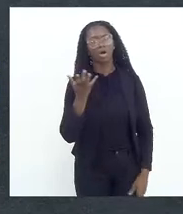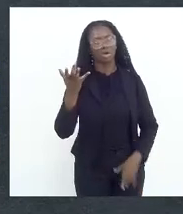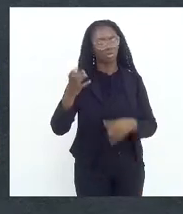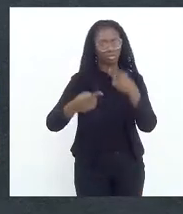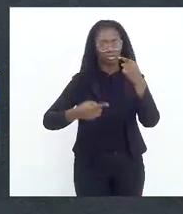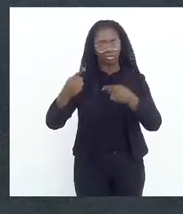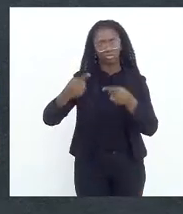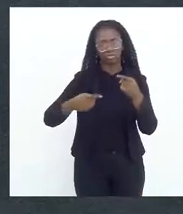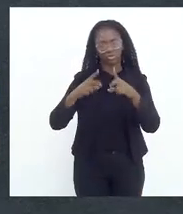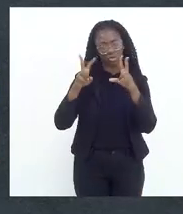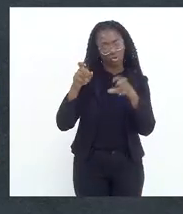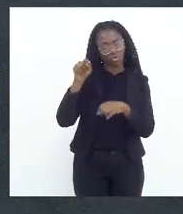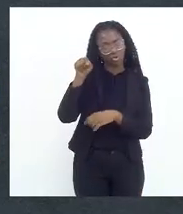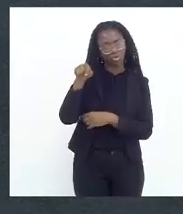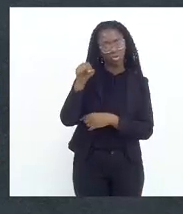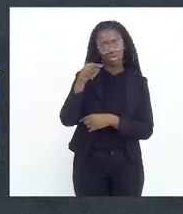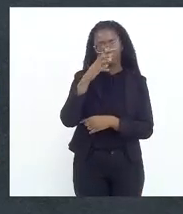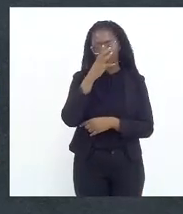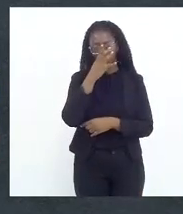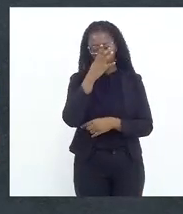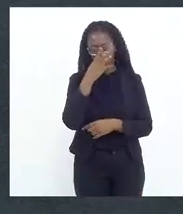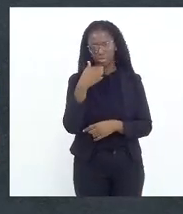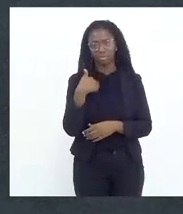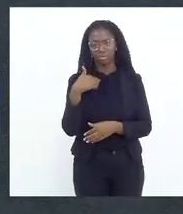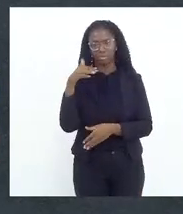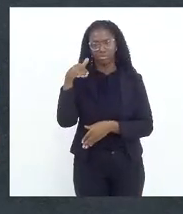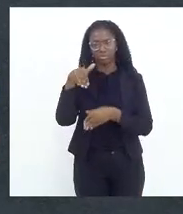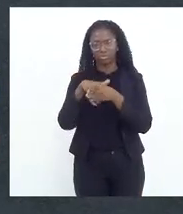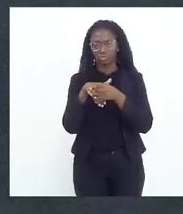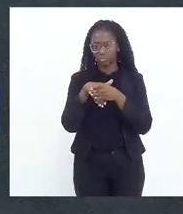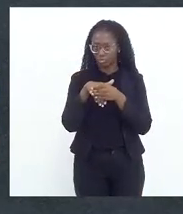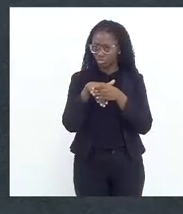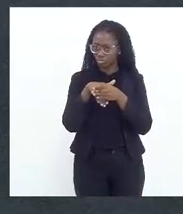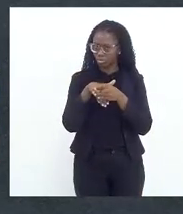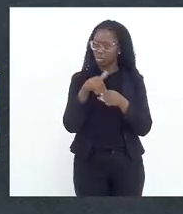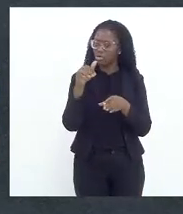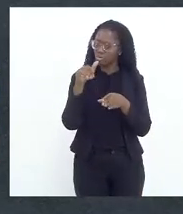discutir a matéria, estou votando